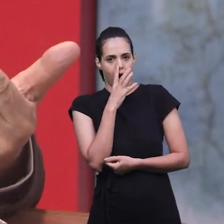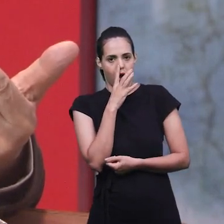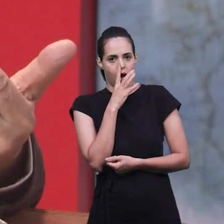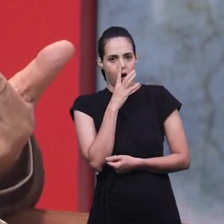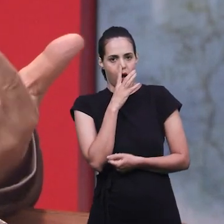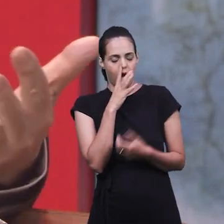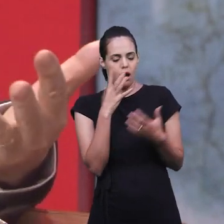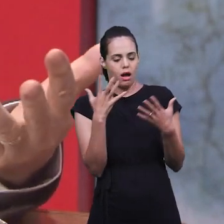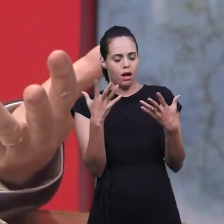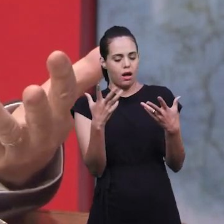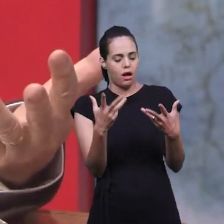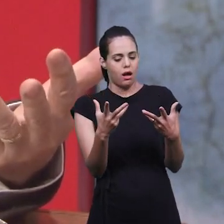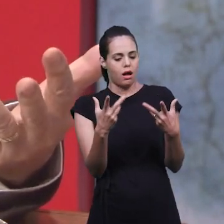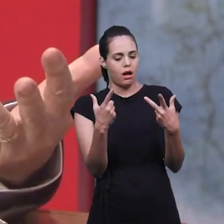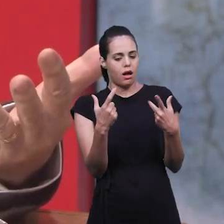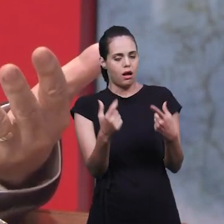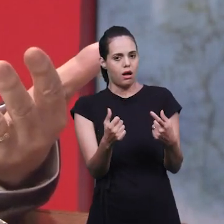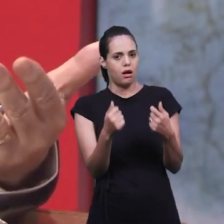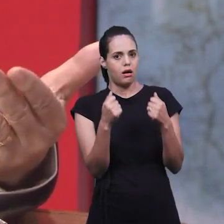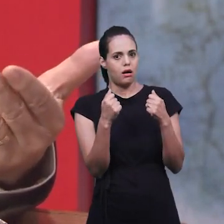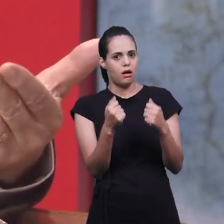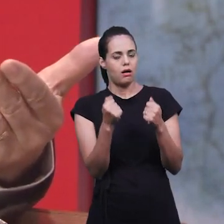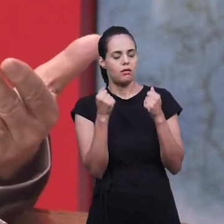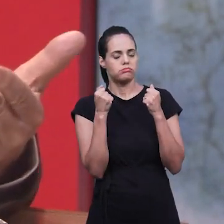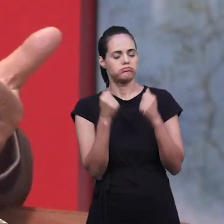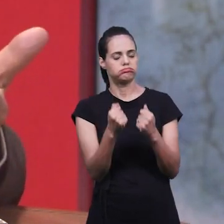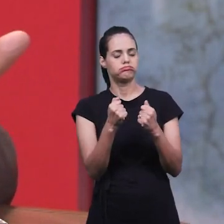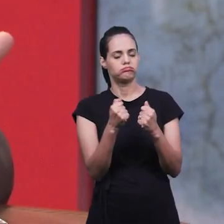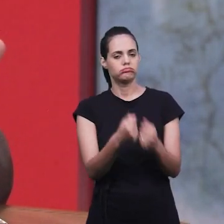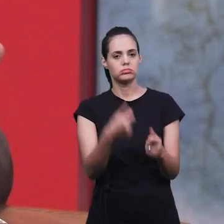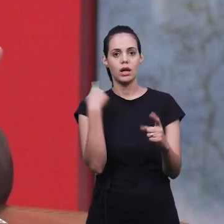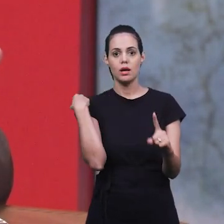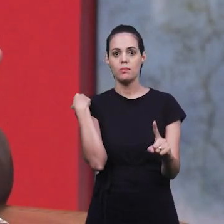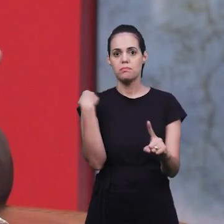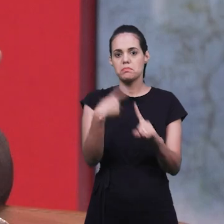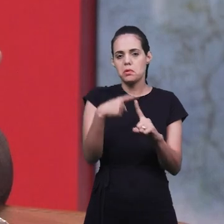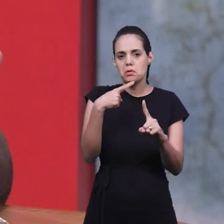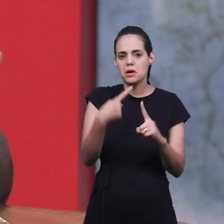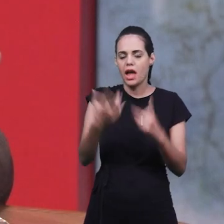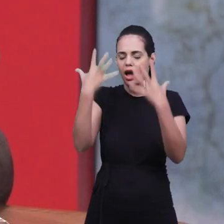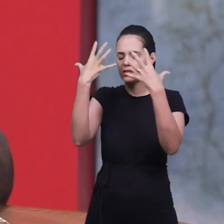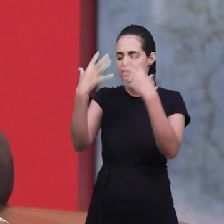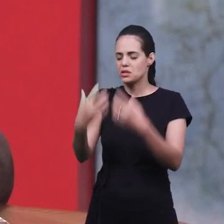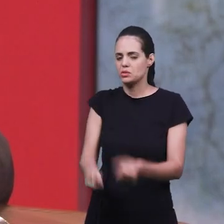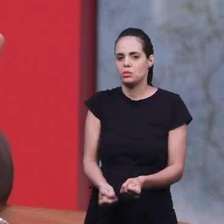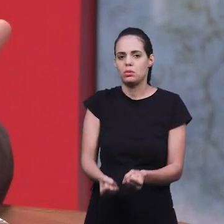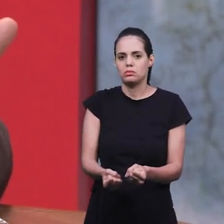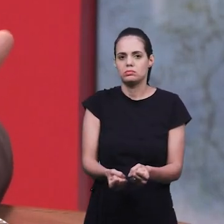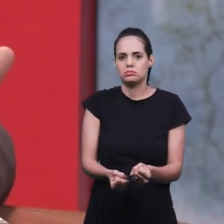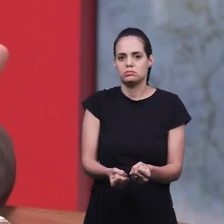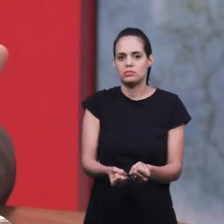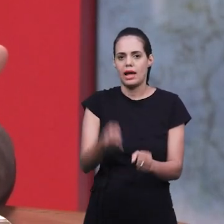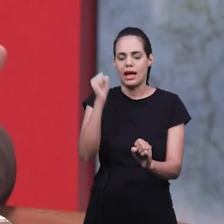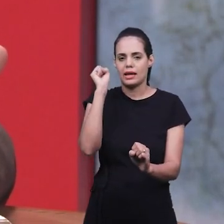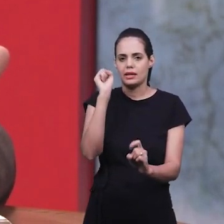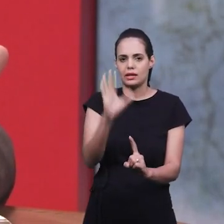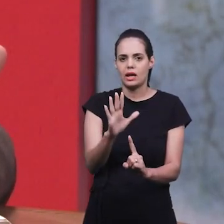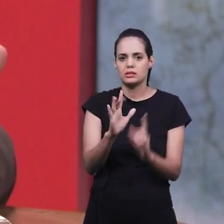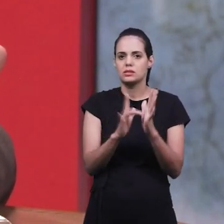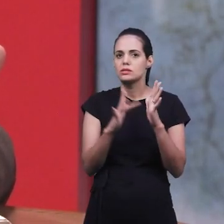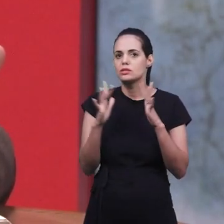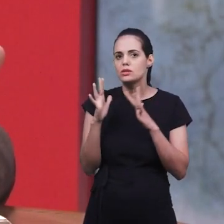maravilhado, espantado, de ver como que eles passaram da graça de Jesus para outro